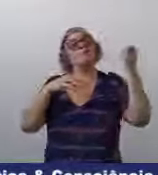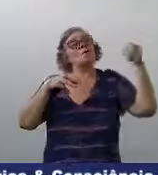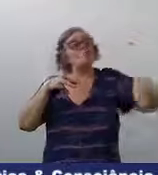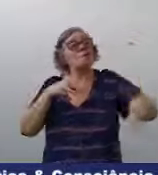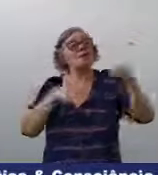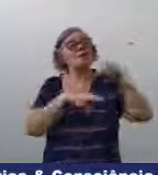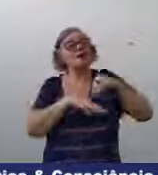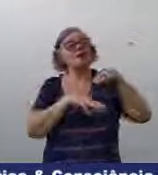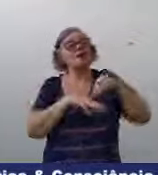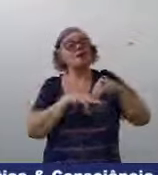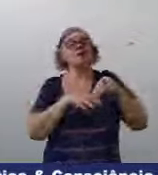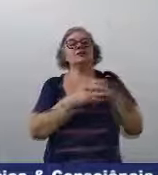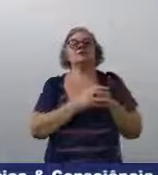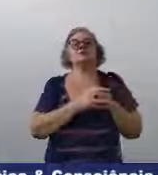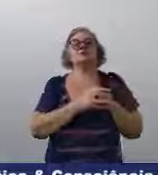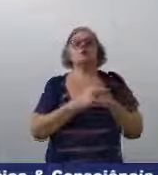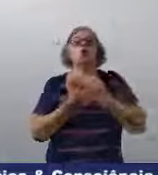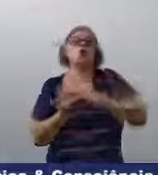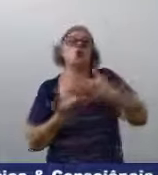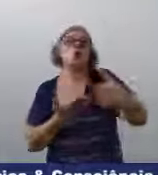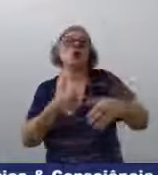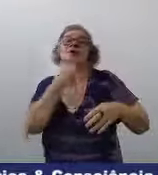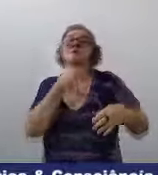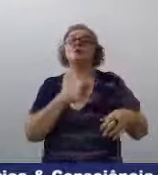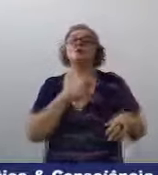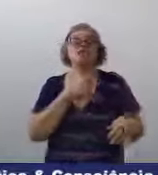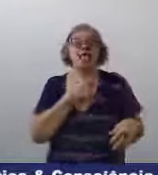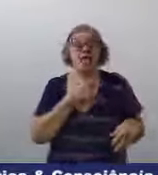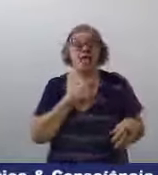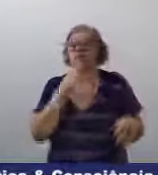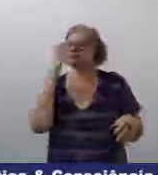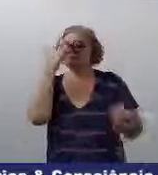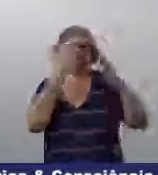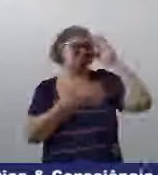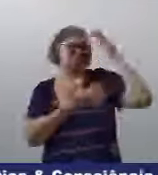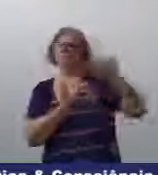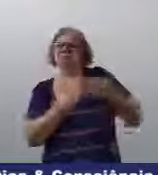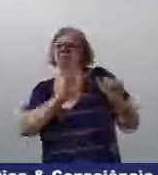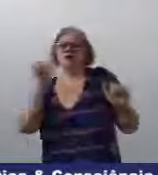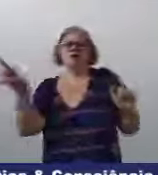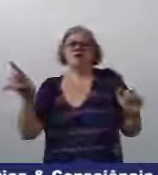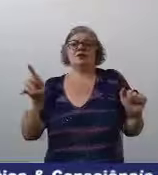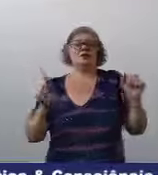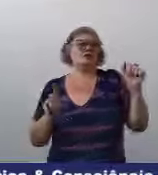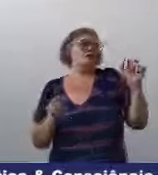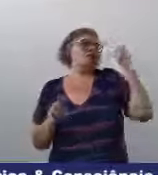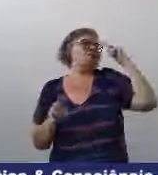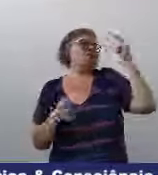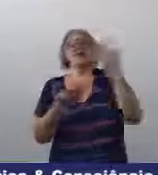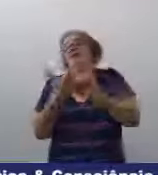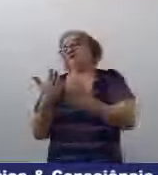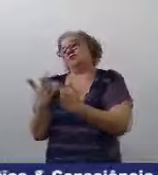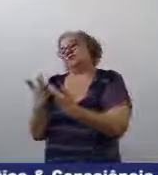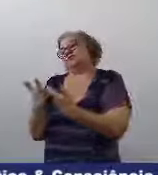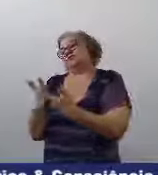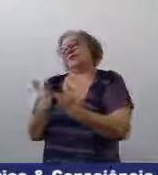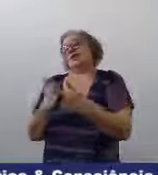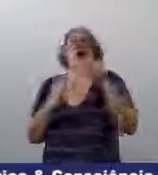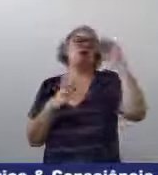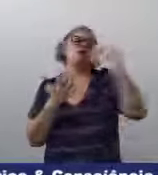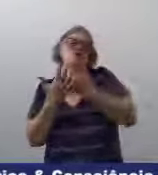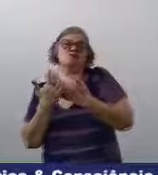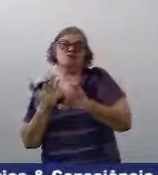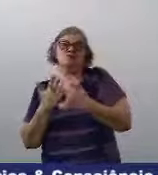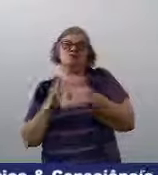do materialismo. Isso é tão estranho que de início Einstein não acreditava. Mas como era um cético razoável,